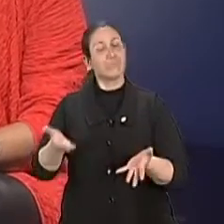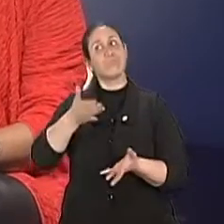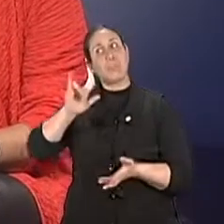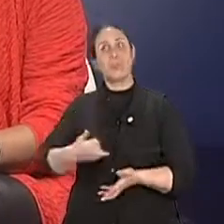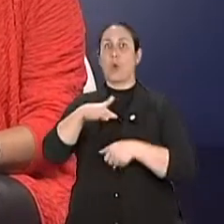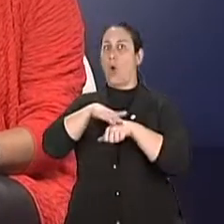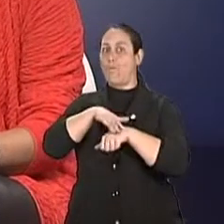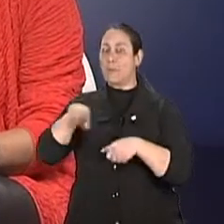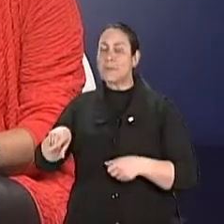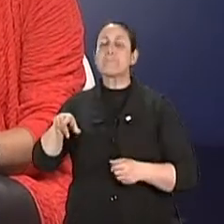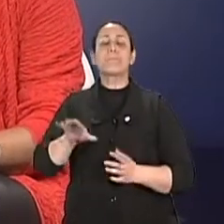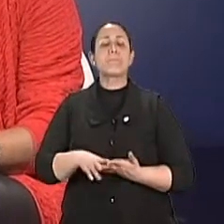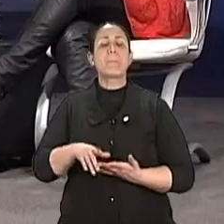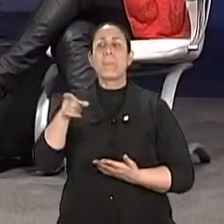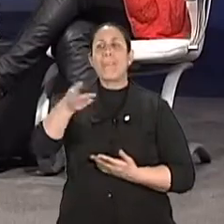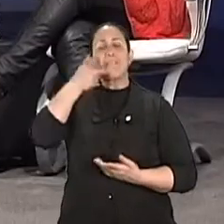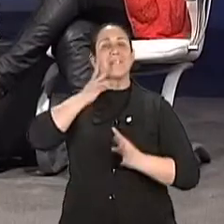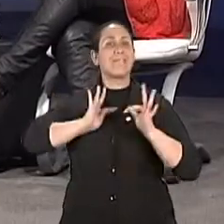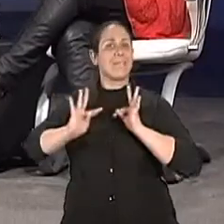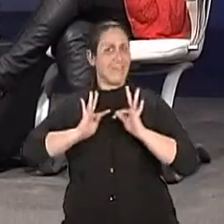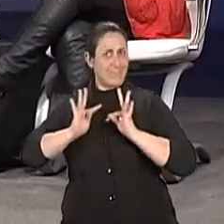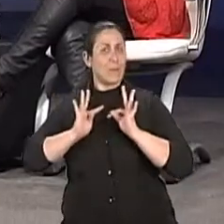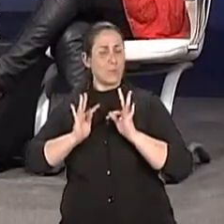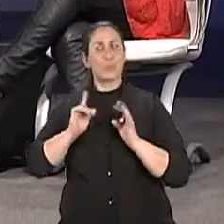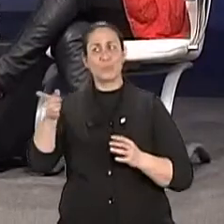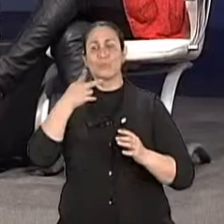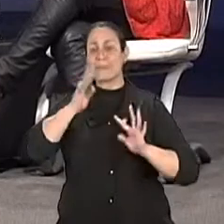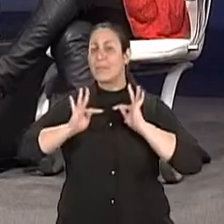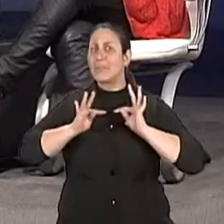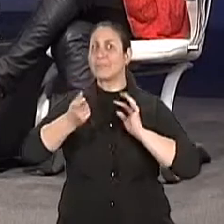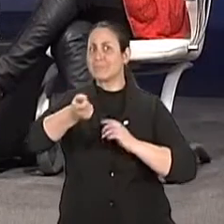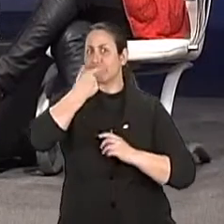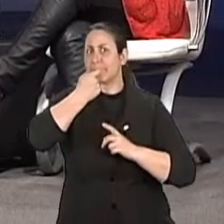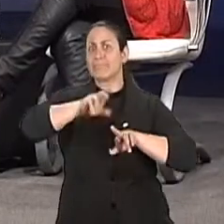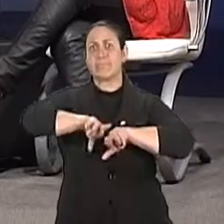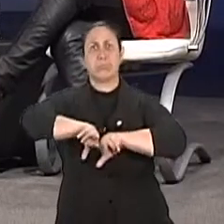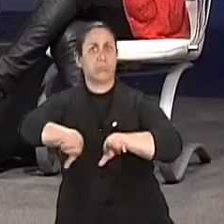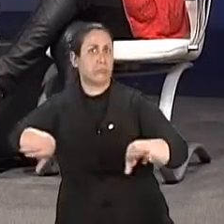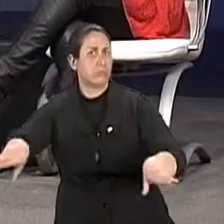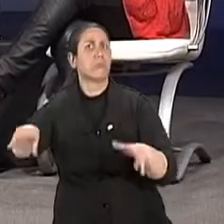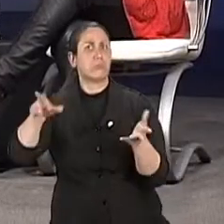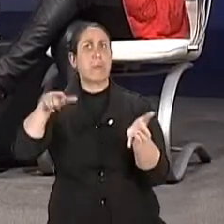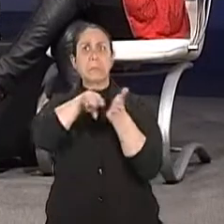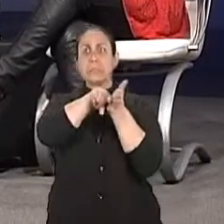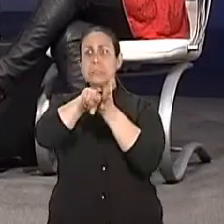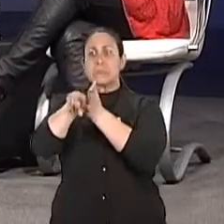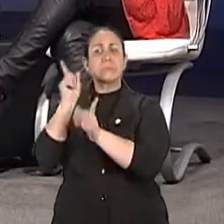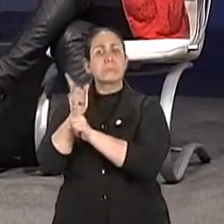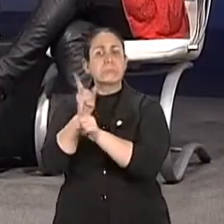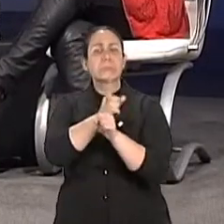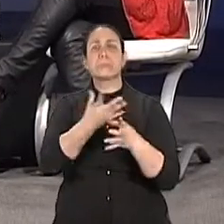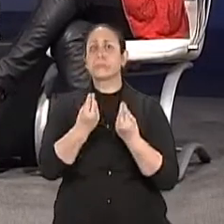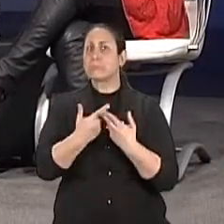gente falou também de tratamento, né? Vamos começar por aí? Quer dizer, os tratamentos estão aí. E os tratamentos, com as pesquisas, também a